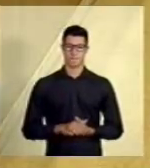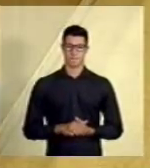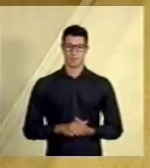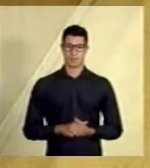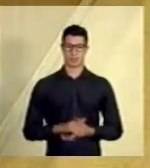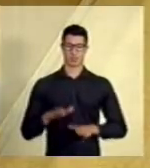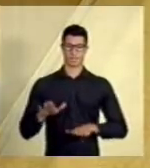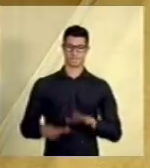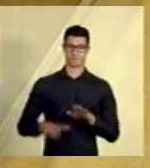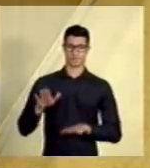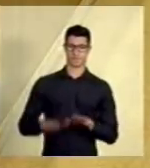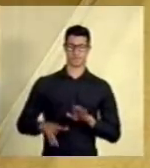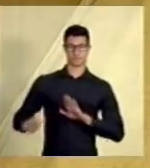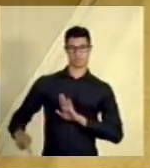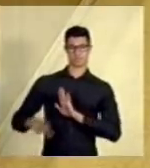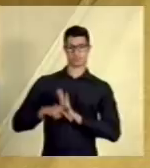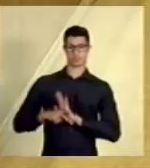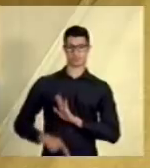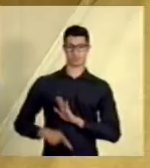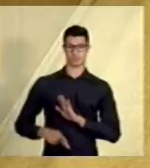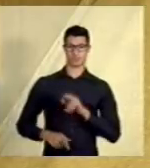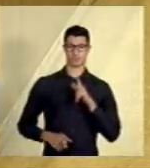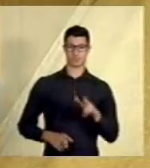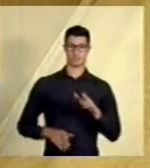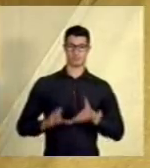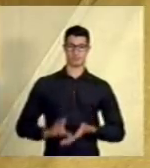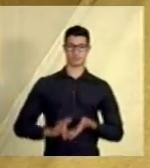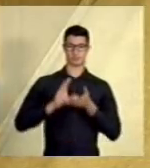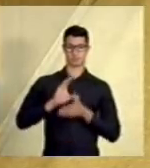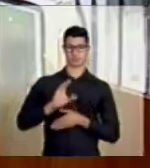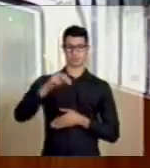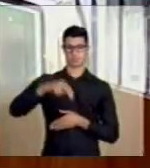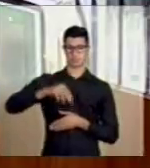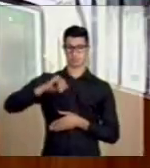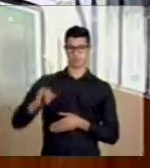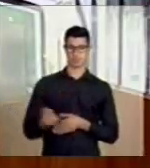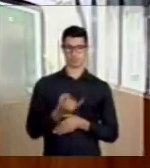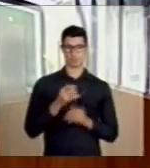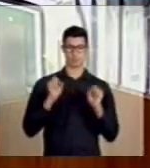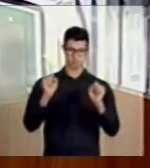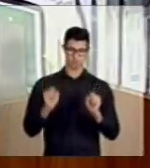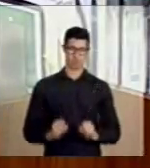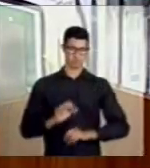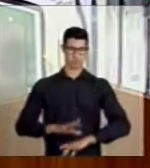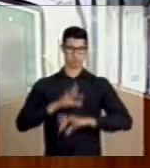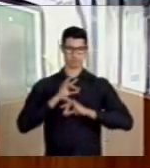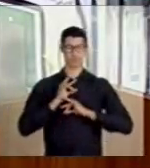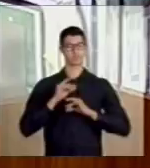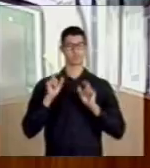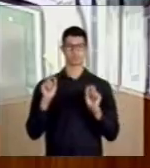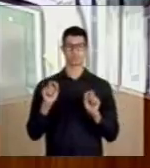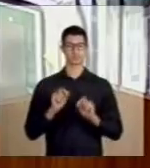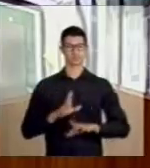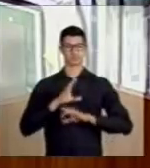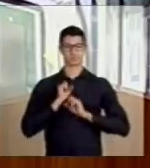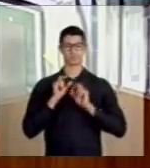E talvez o próprio egrégio Conselho Nacional de Justiça possa adotar a medida que